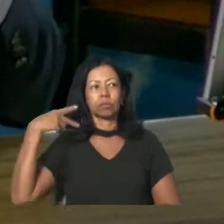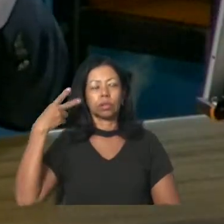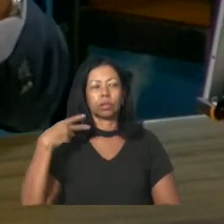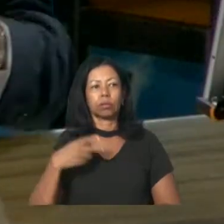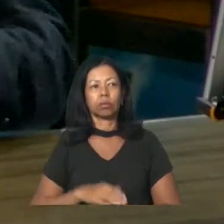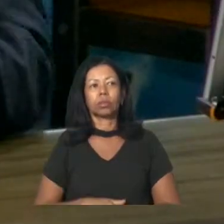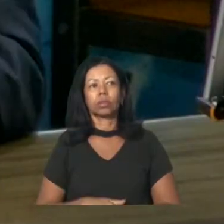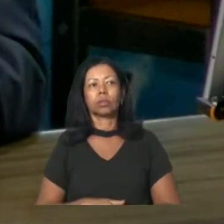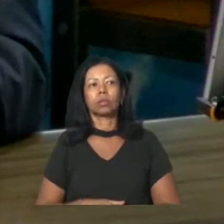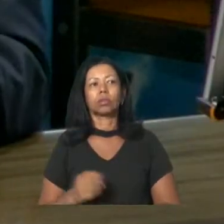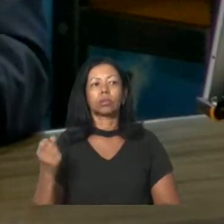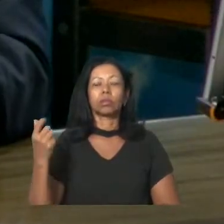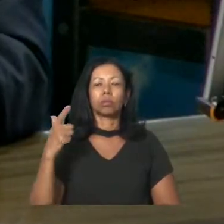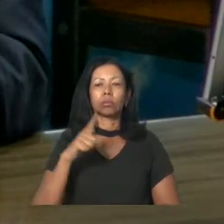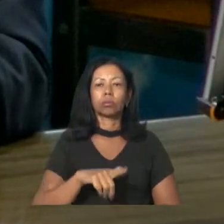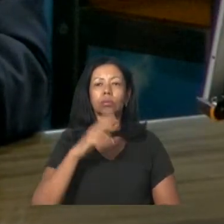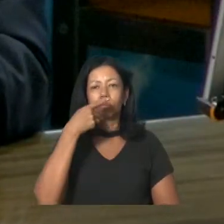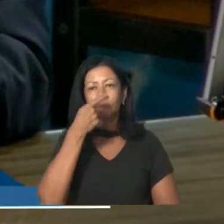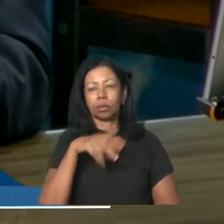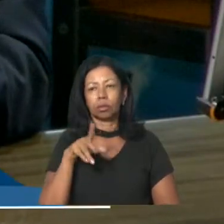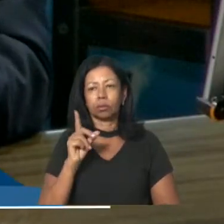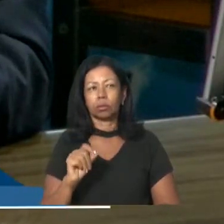Tinho, reitero aqui